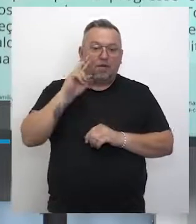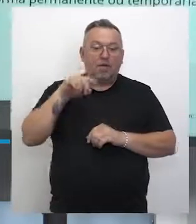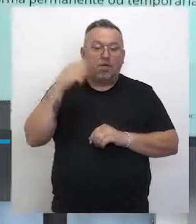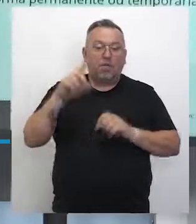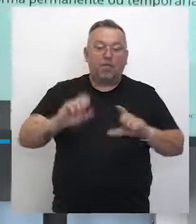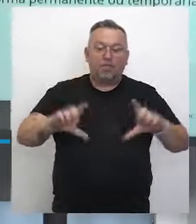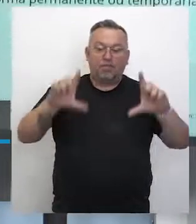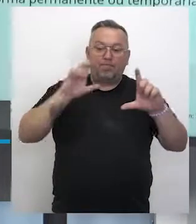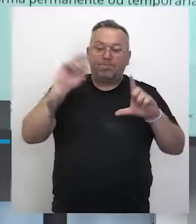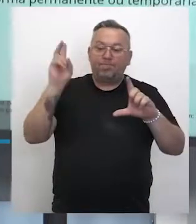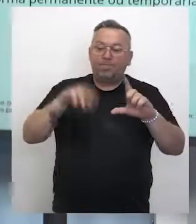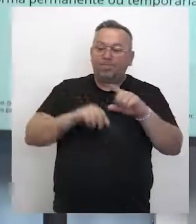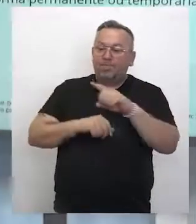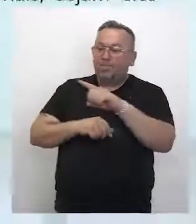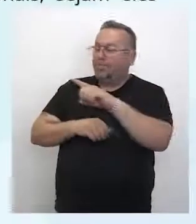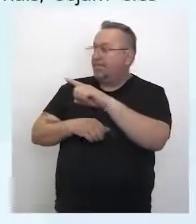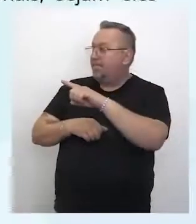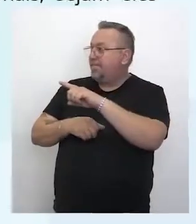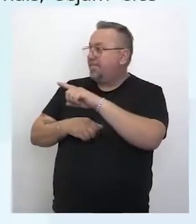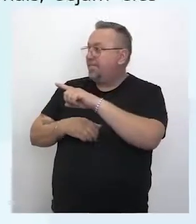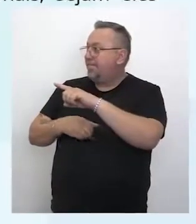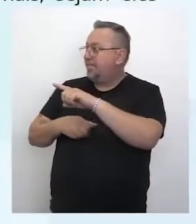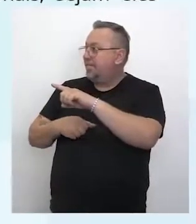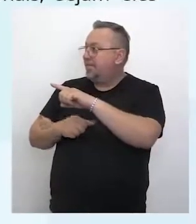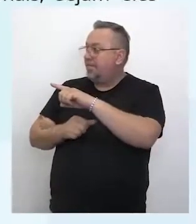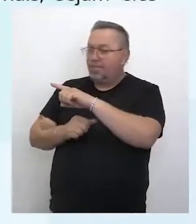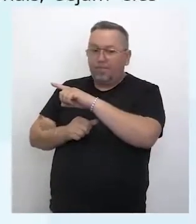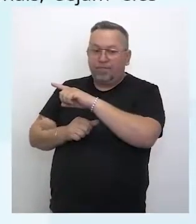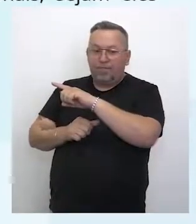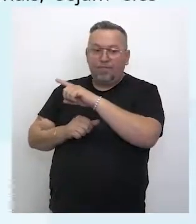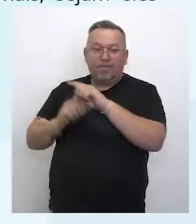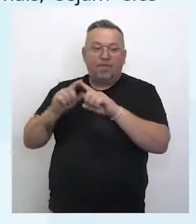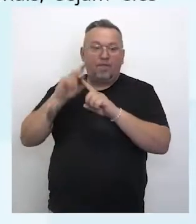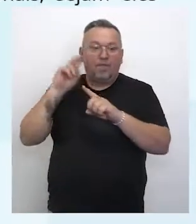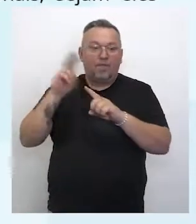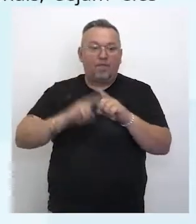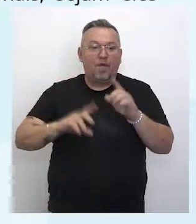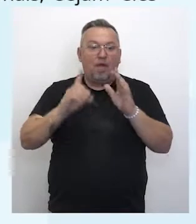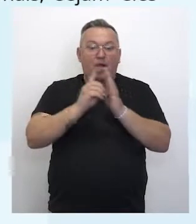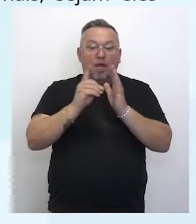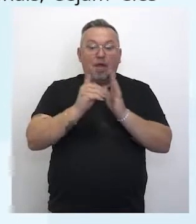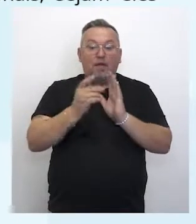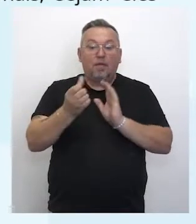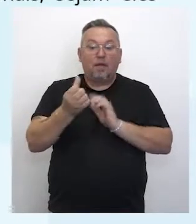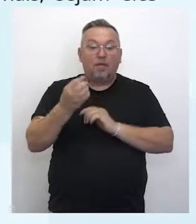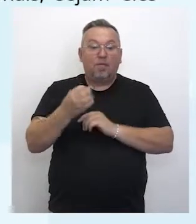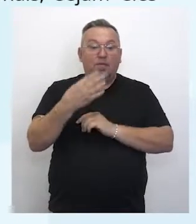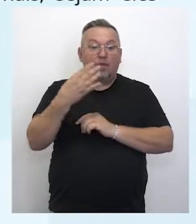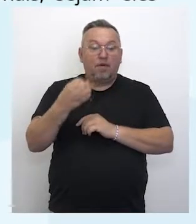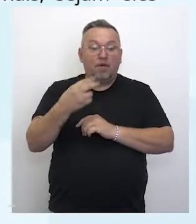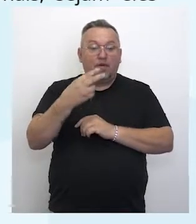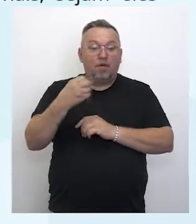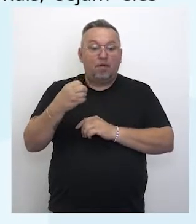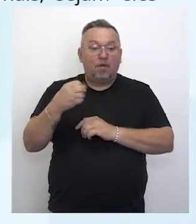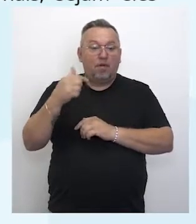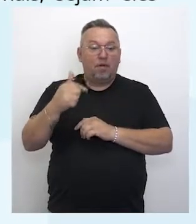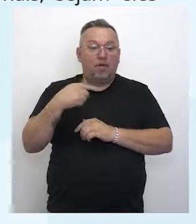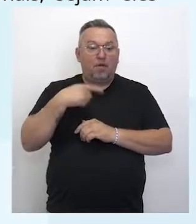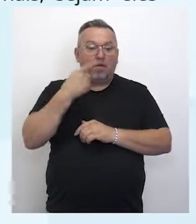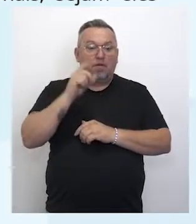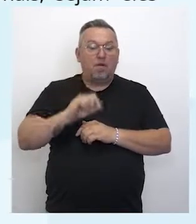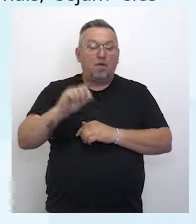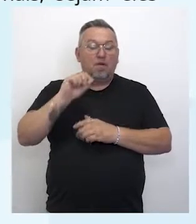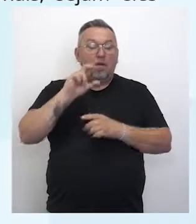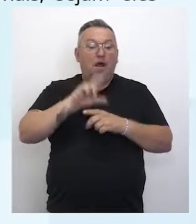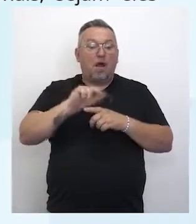nós vamos ver aí, né, territórios tradicionais, decreto 6.040 de 2007, que diz no